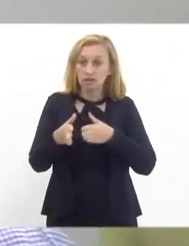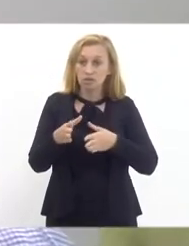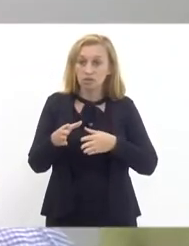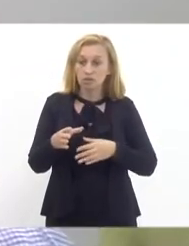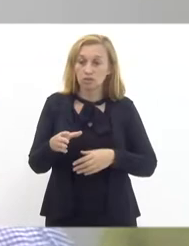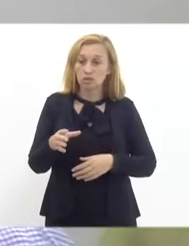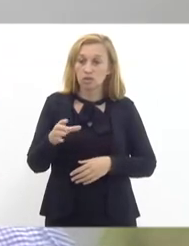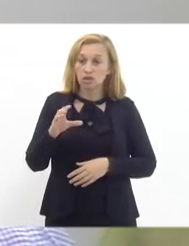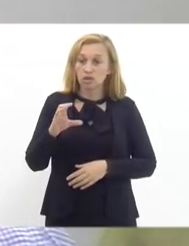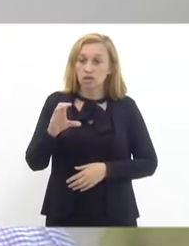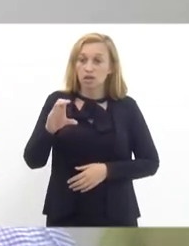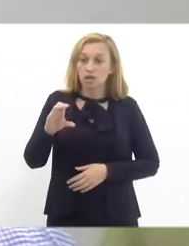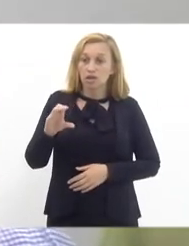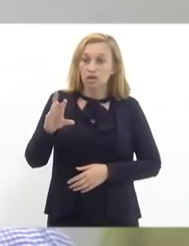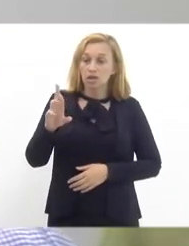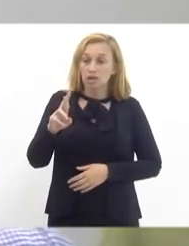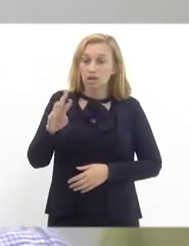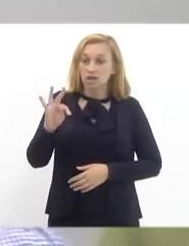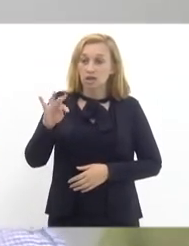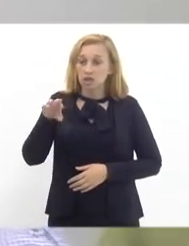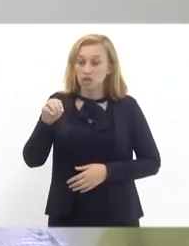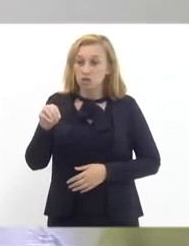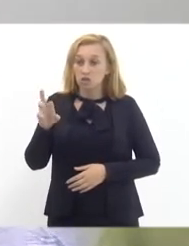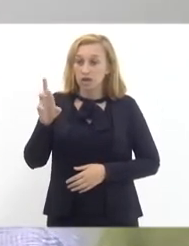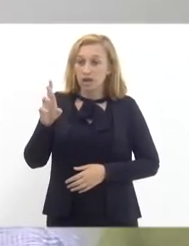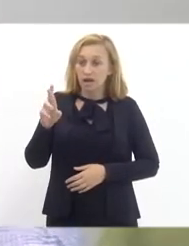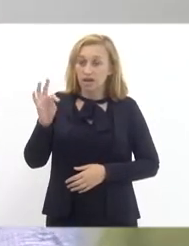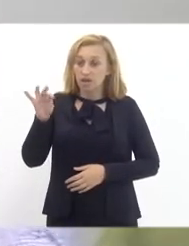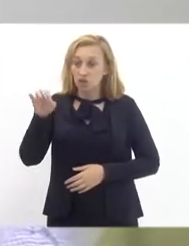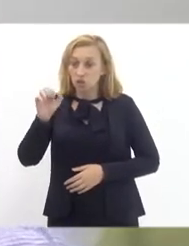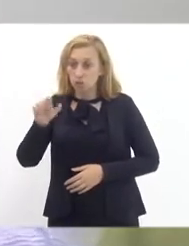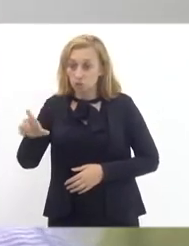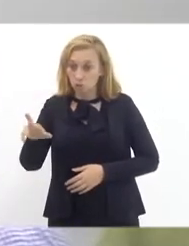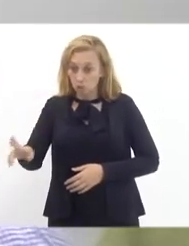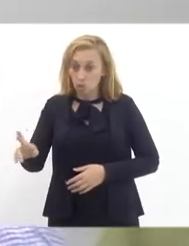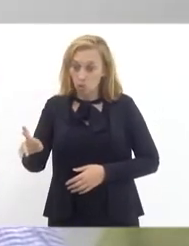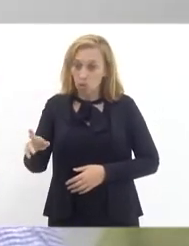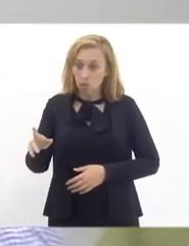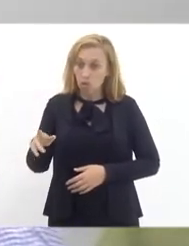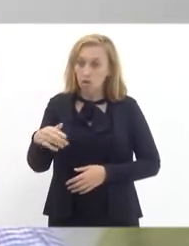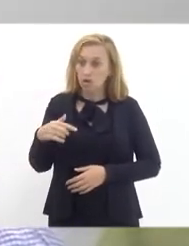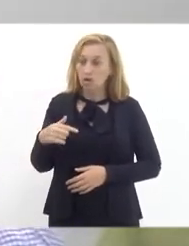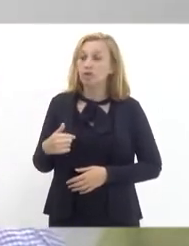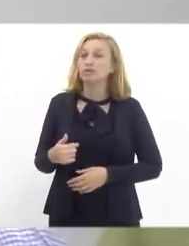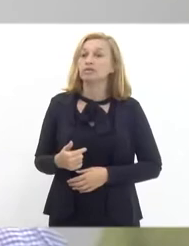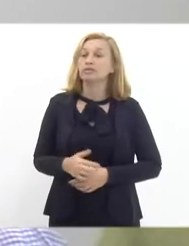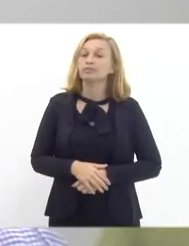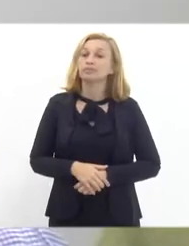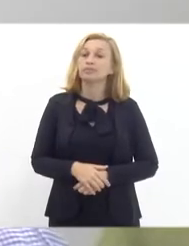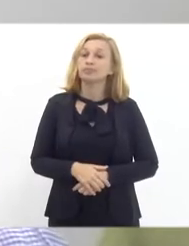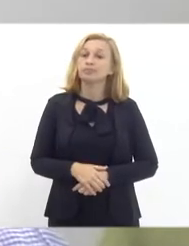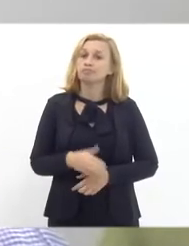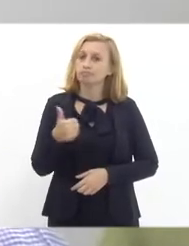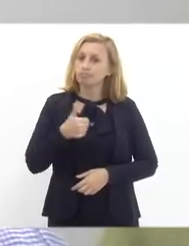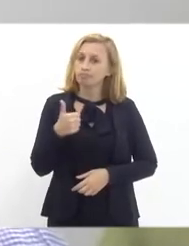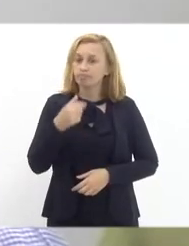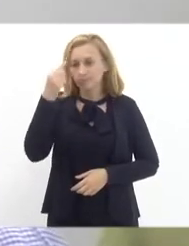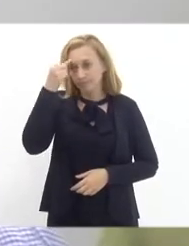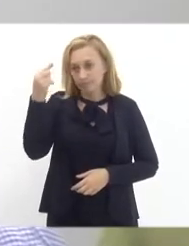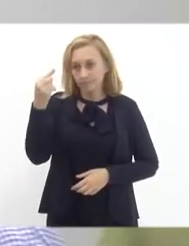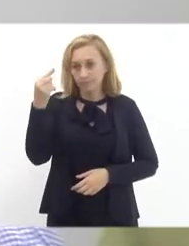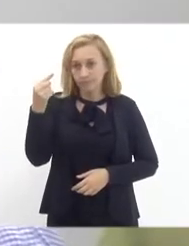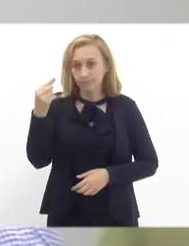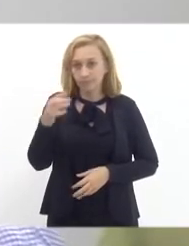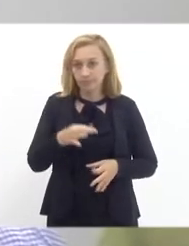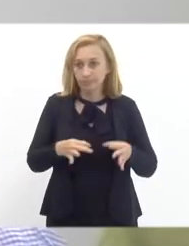Redentor. Eu fui consultor do processo, projeto do Maurício Frutnik. A primeira ideia era fazer um